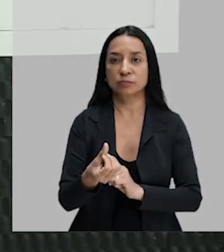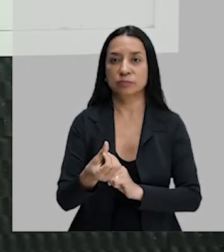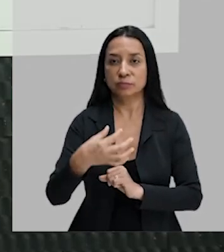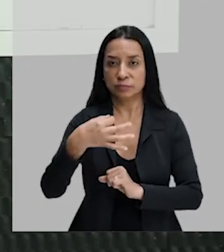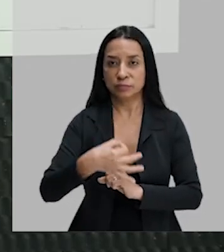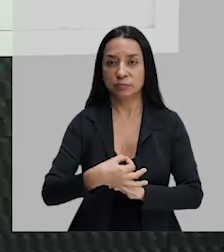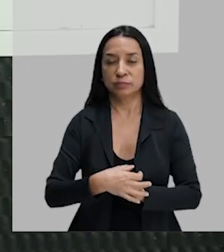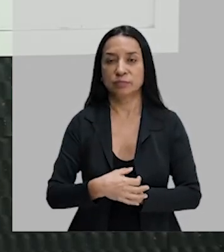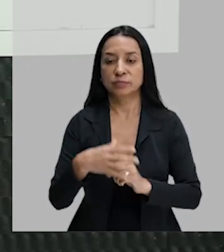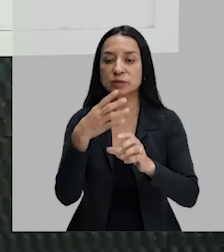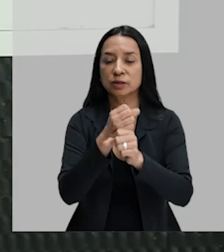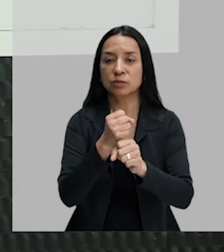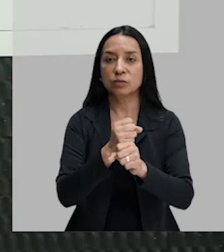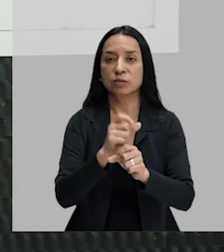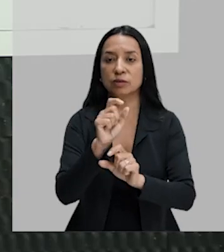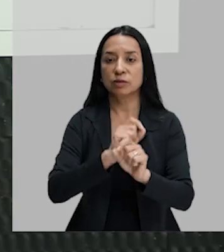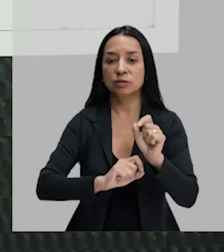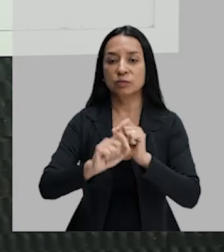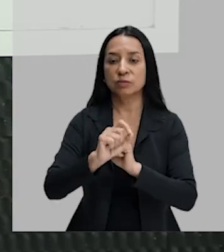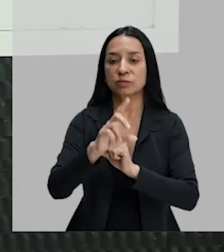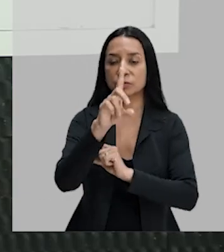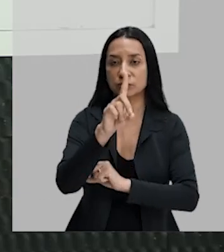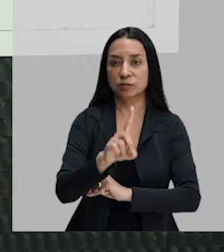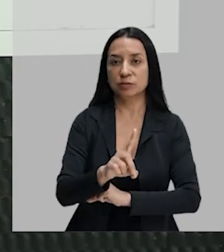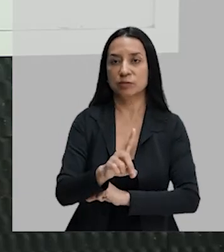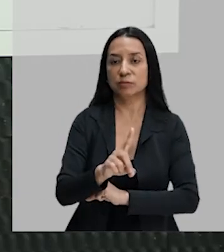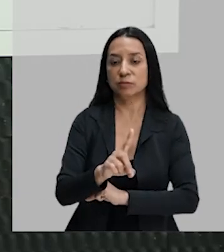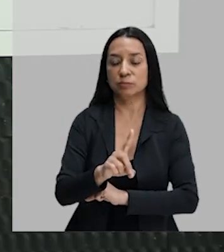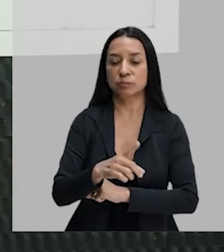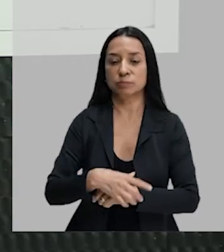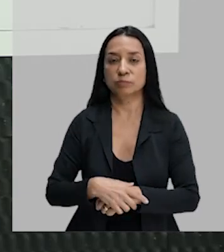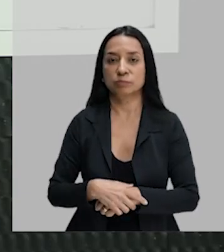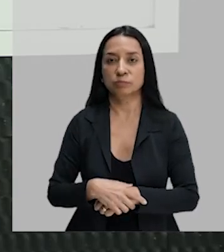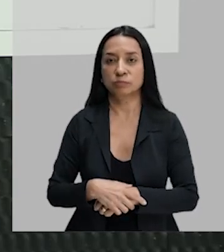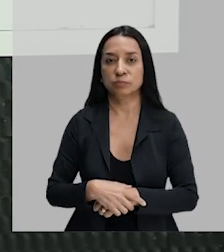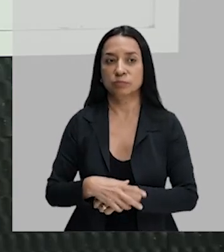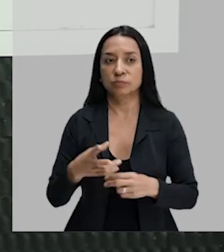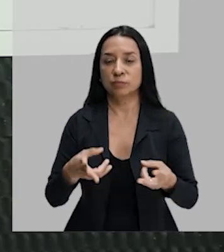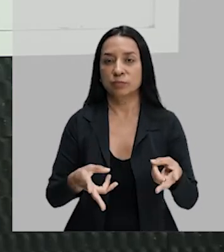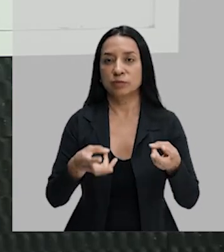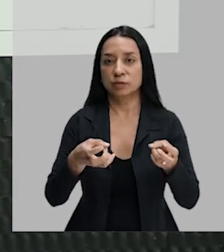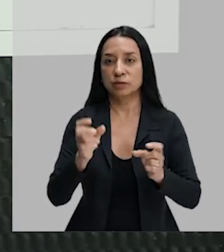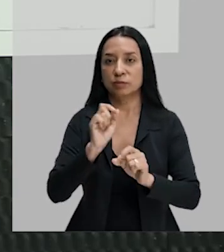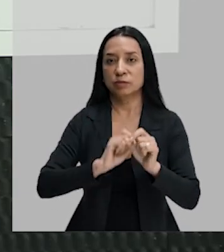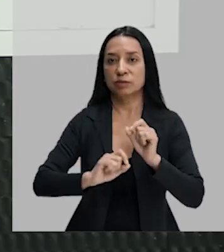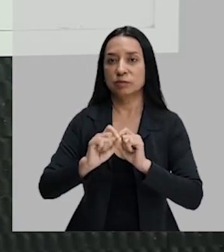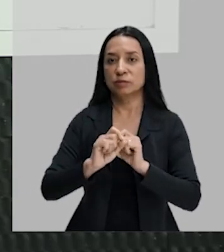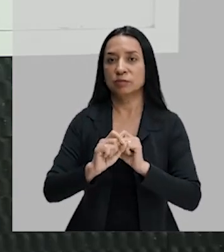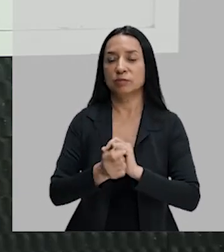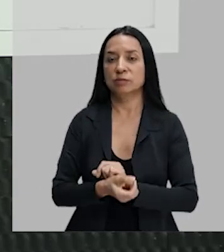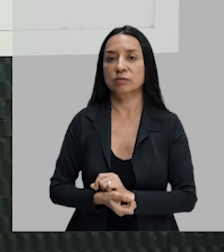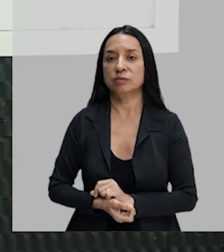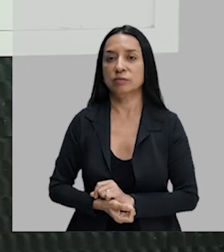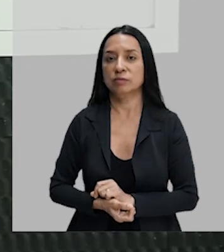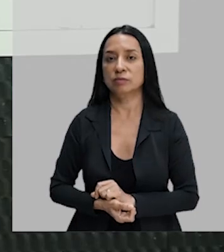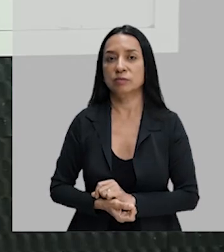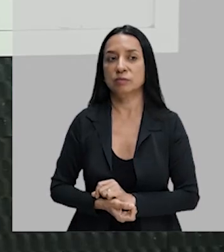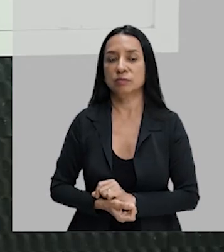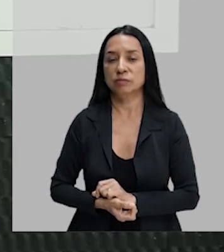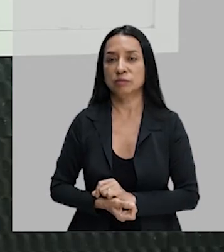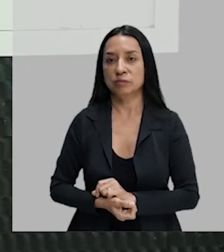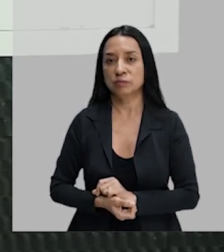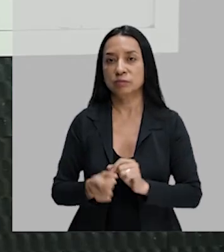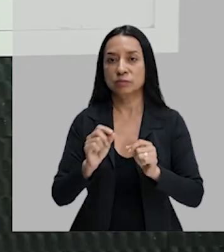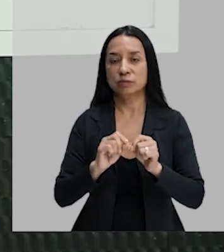certo então calculei aí o determinante dessa matéria tive receba galera o seguinte ó veja que eu